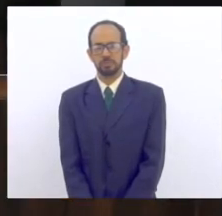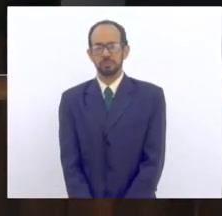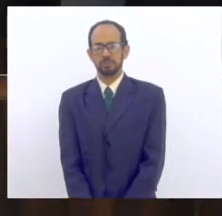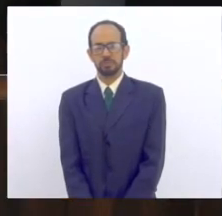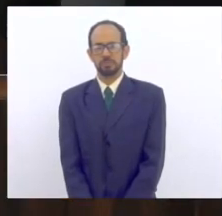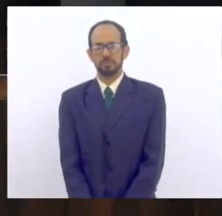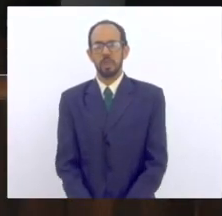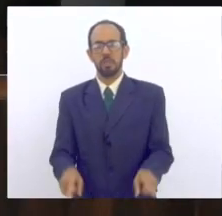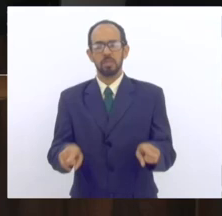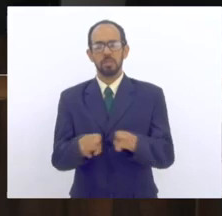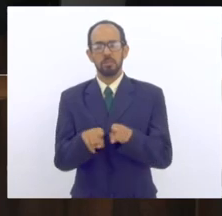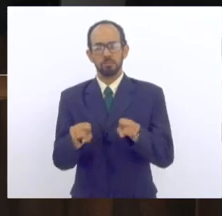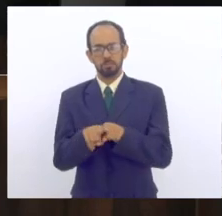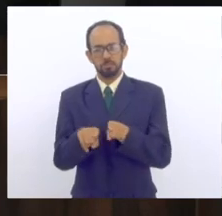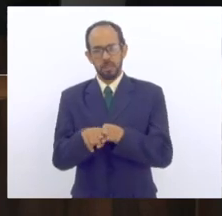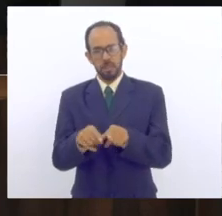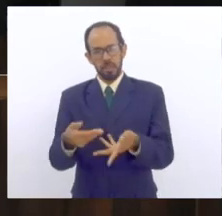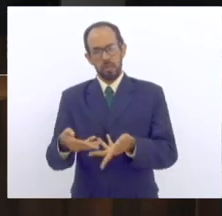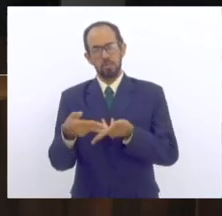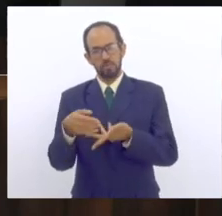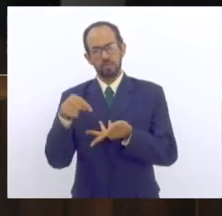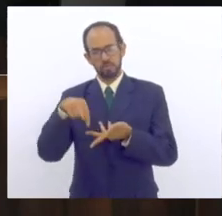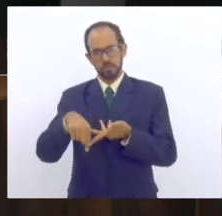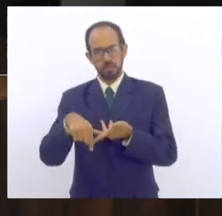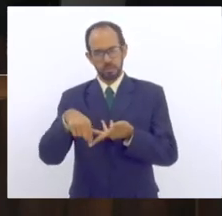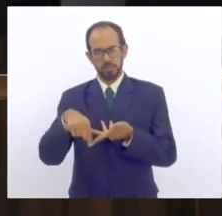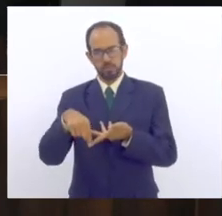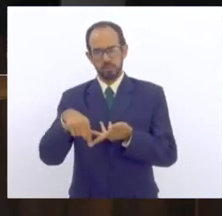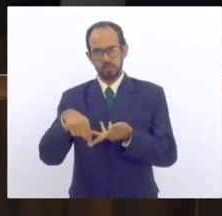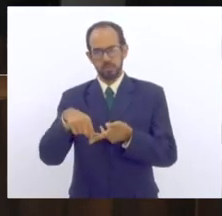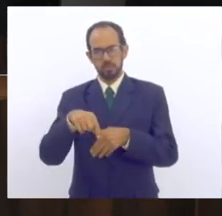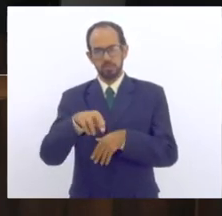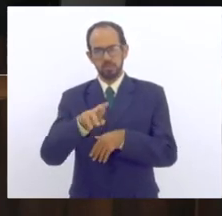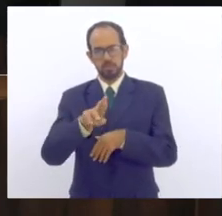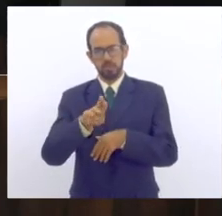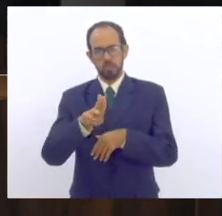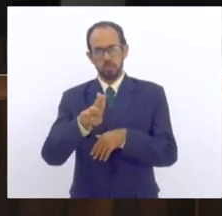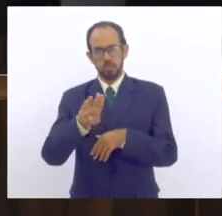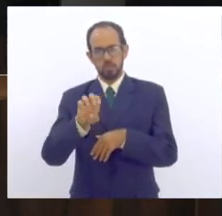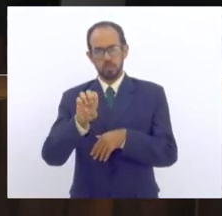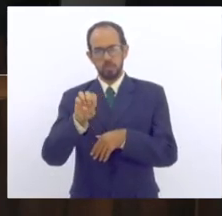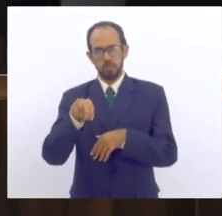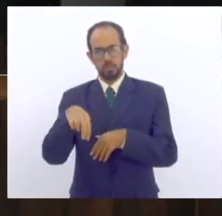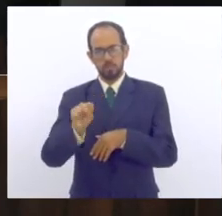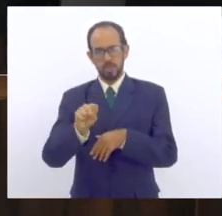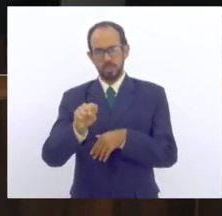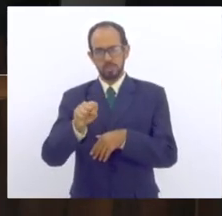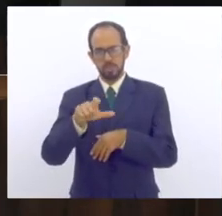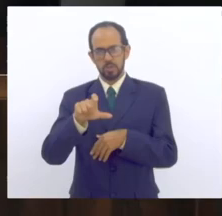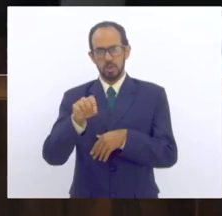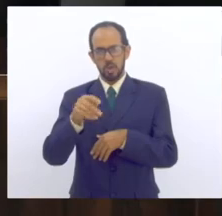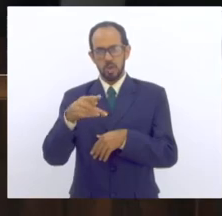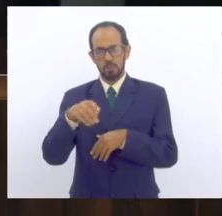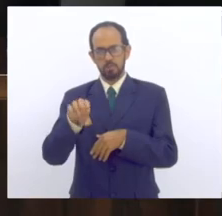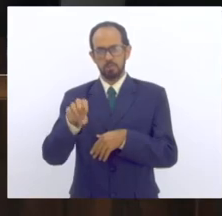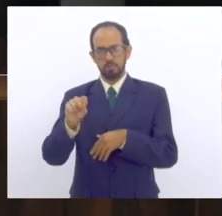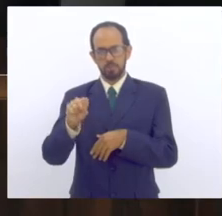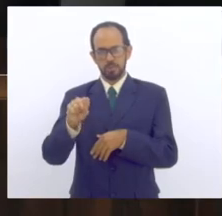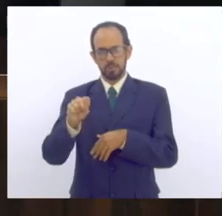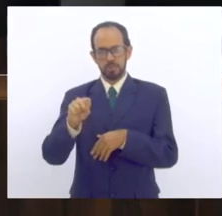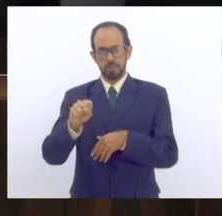também convido para estar conosco Rubens Lopes da Costa Filho nosso Presidente querida